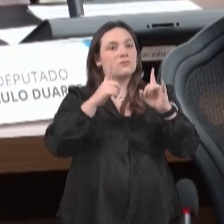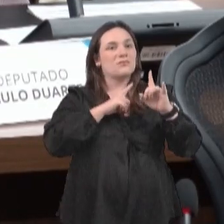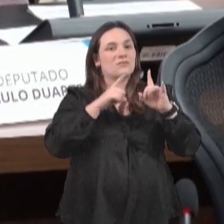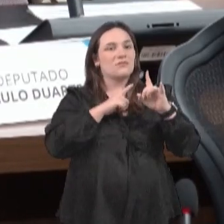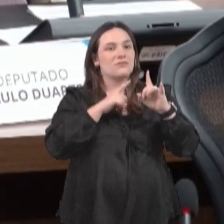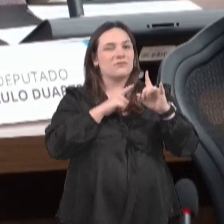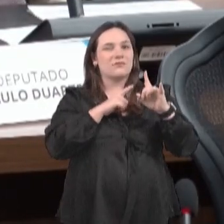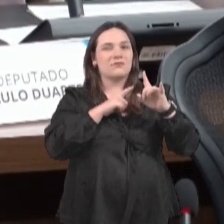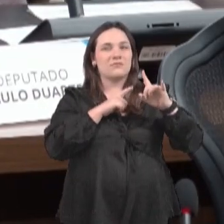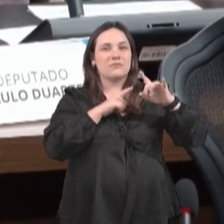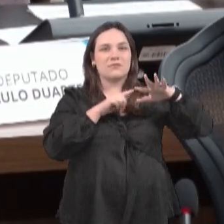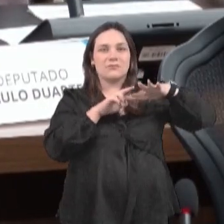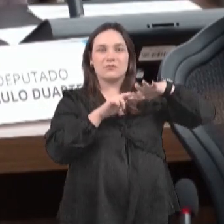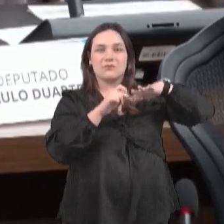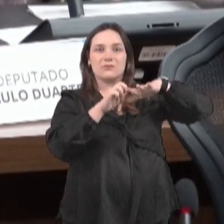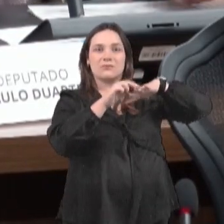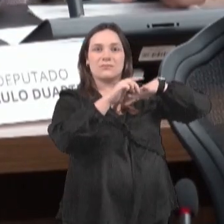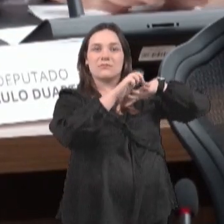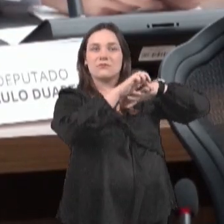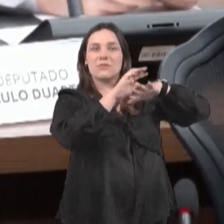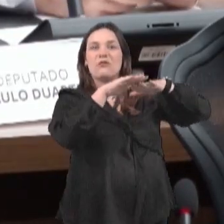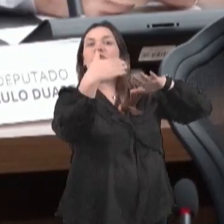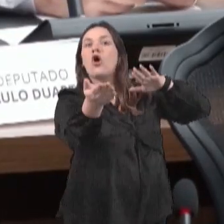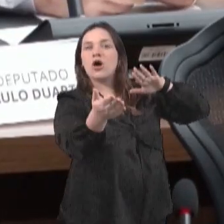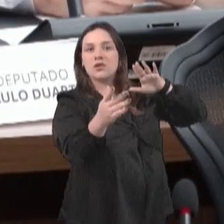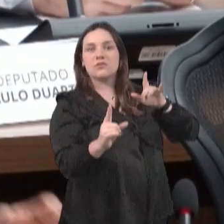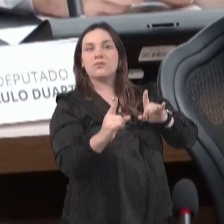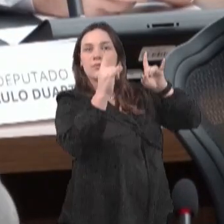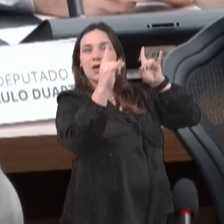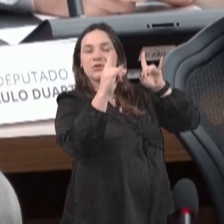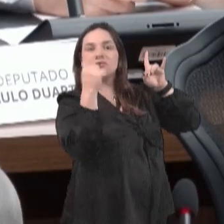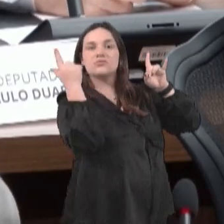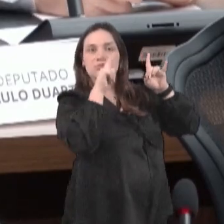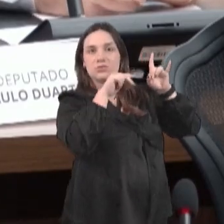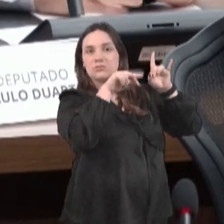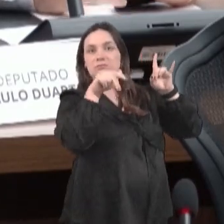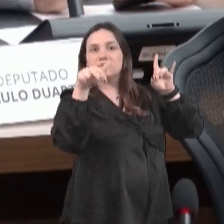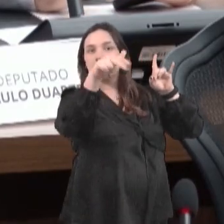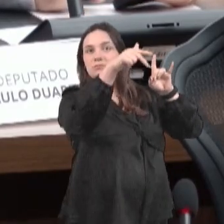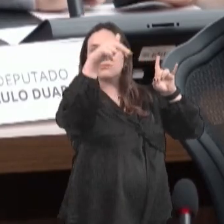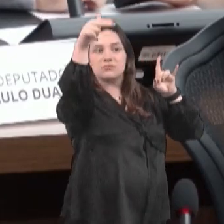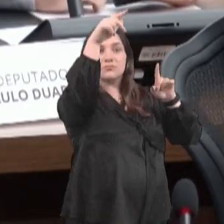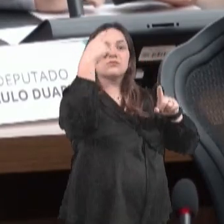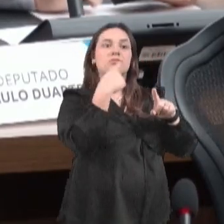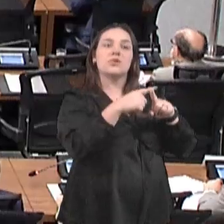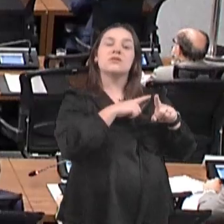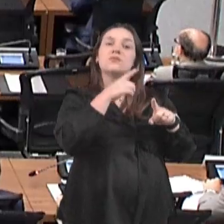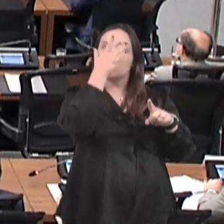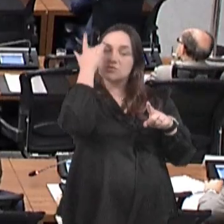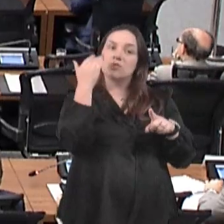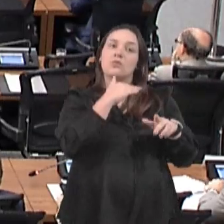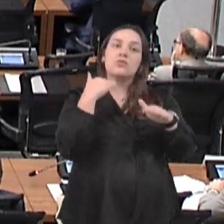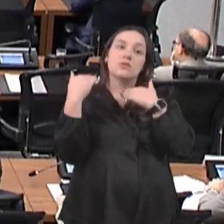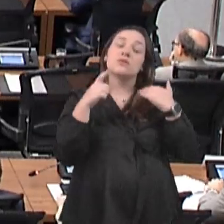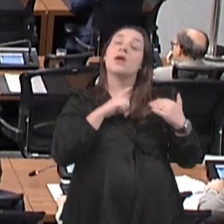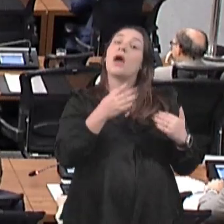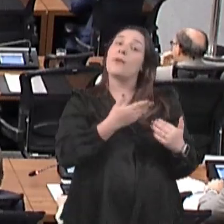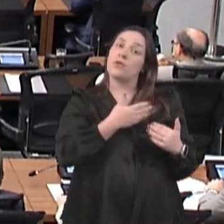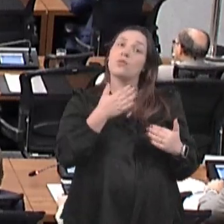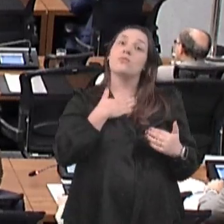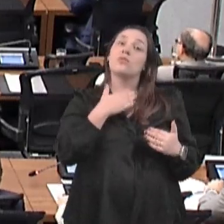escada externa, aquelas escadas redondas externas, tendo em vista que nós perdemos vidas aqui, inclusive um amigo